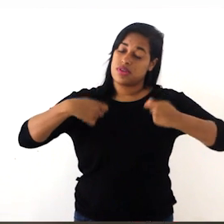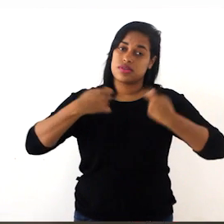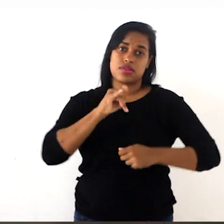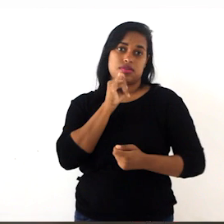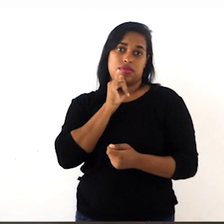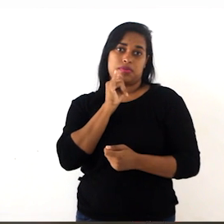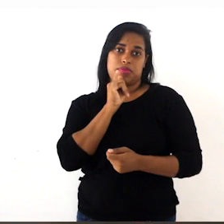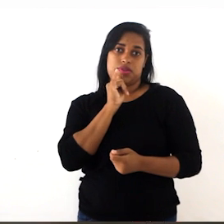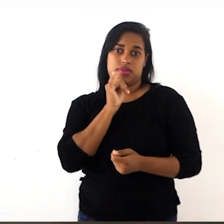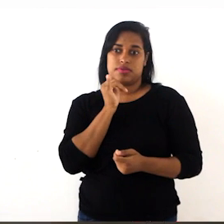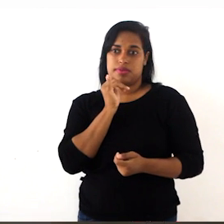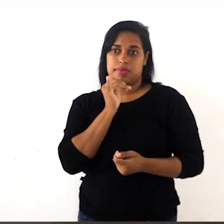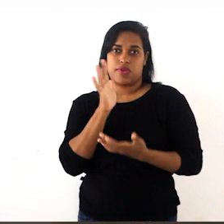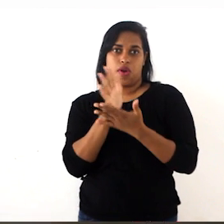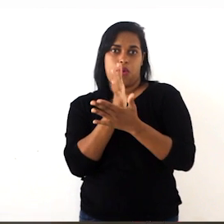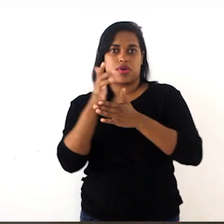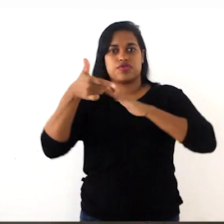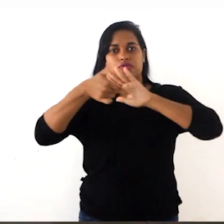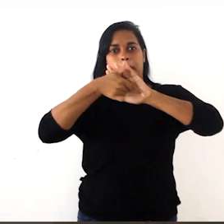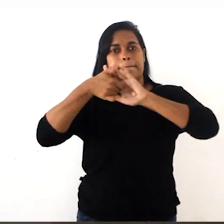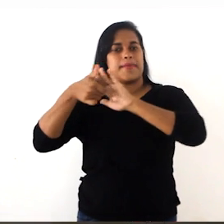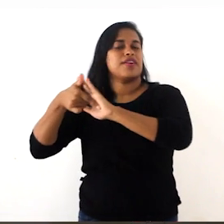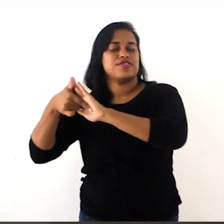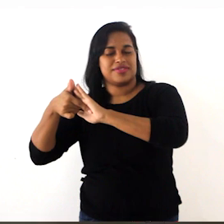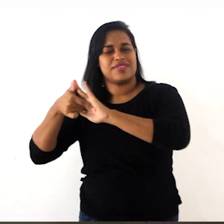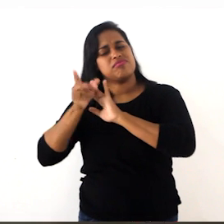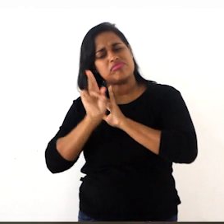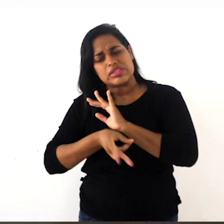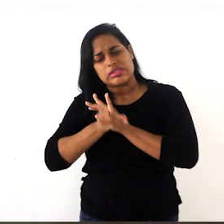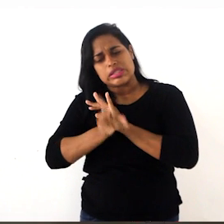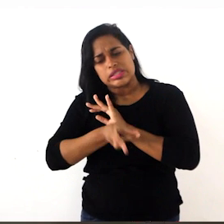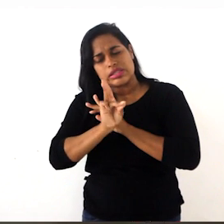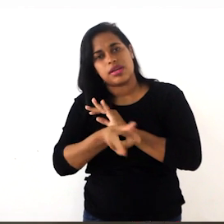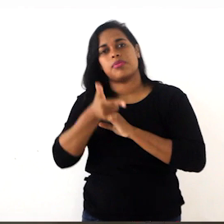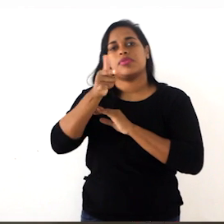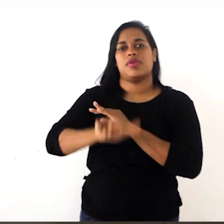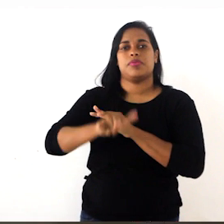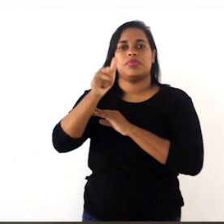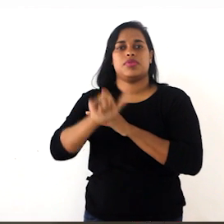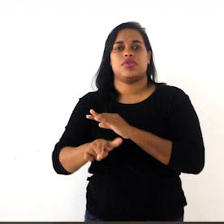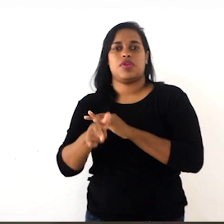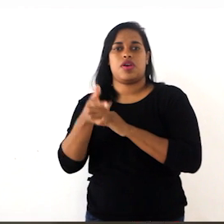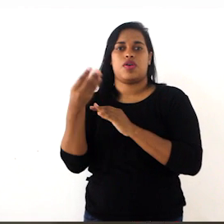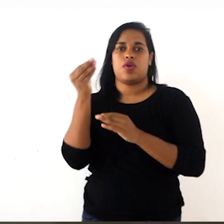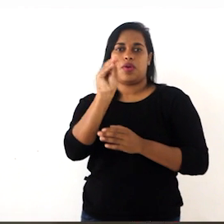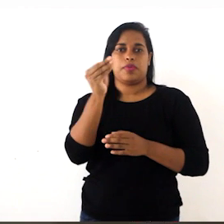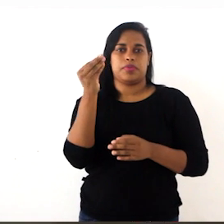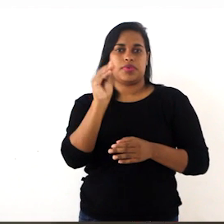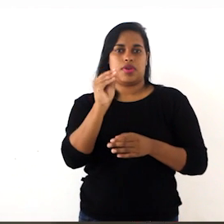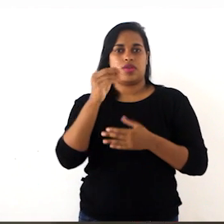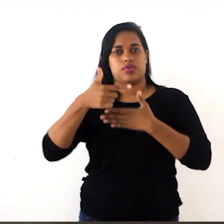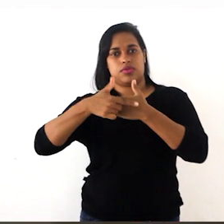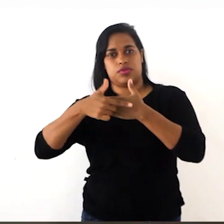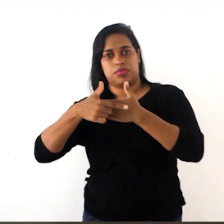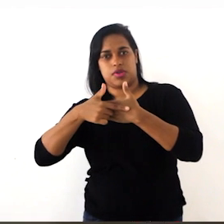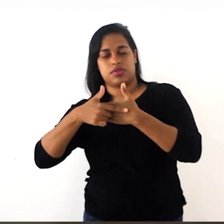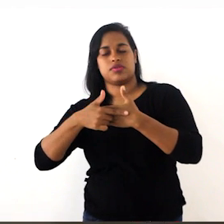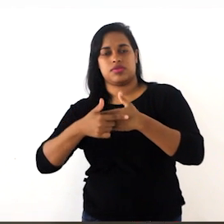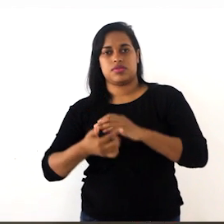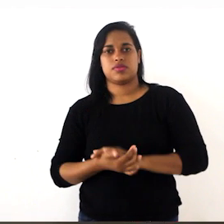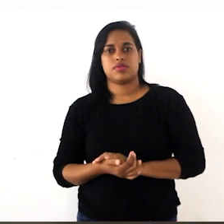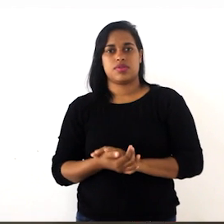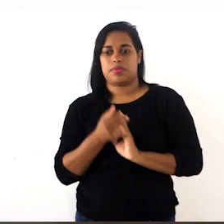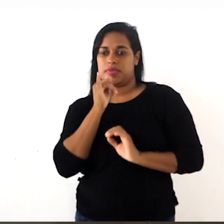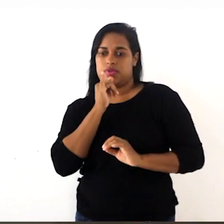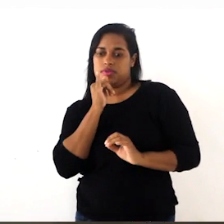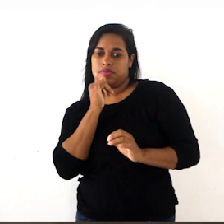dela sempre, em várias páginas, a gente vai ter sempre que repetir, copiar e colar em todas as páginas. E se a gente